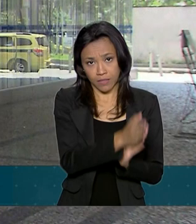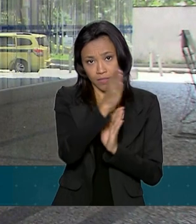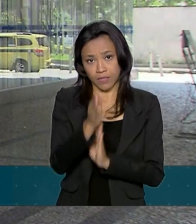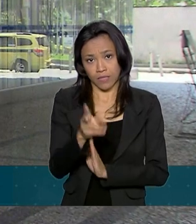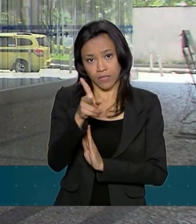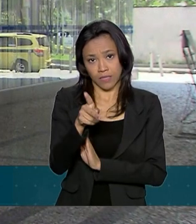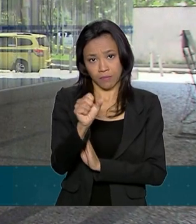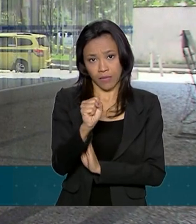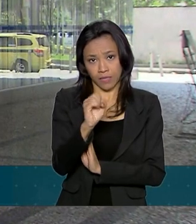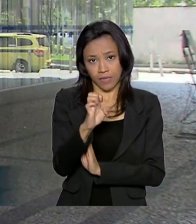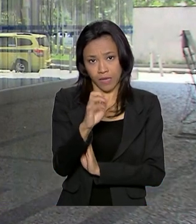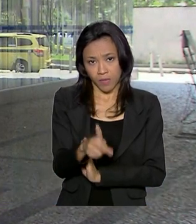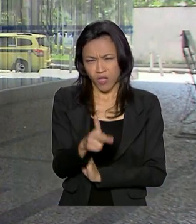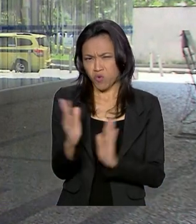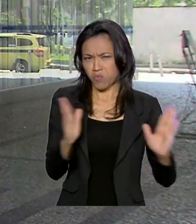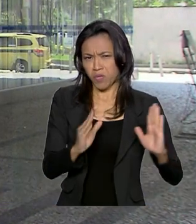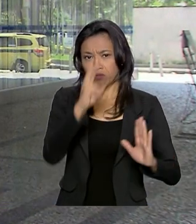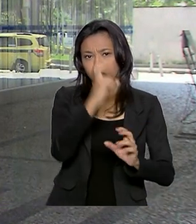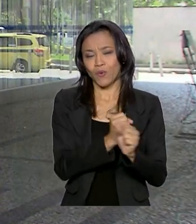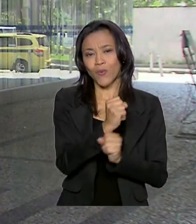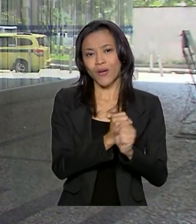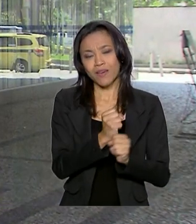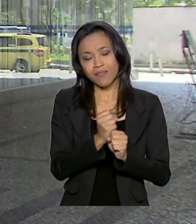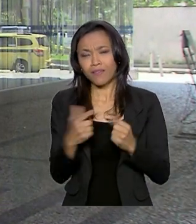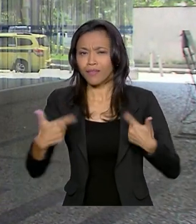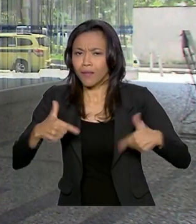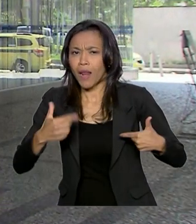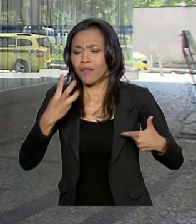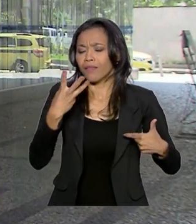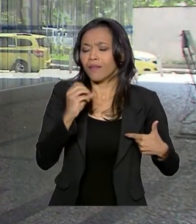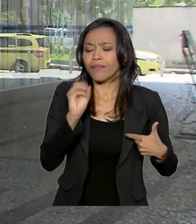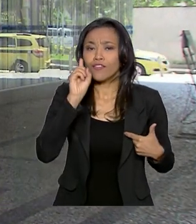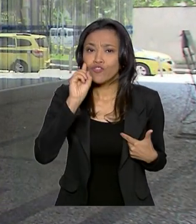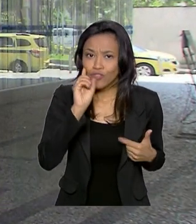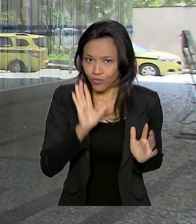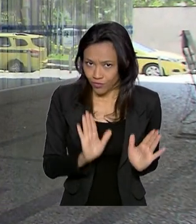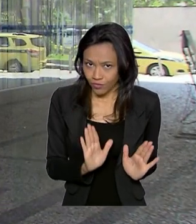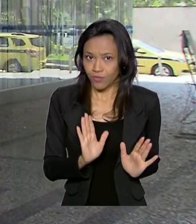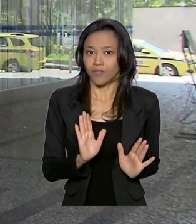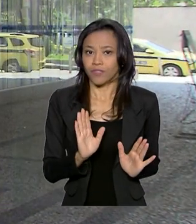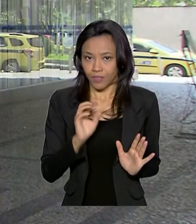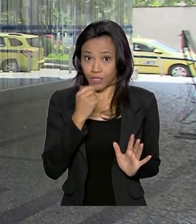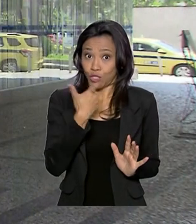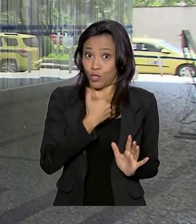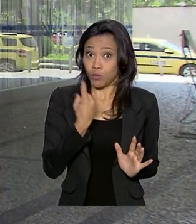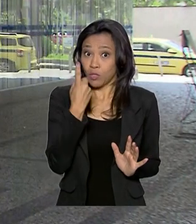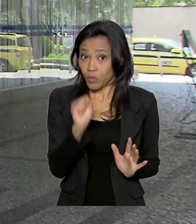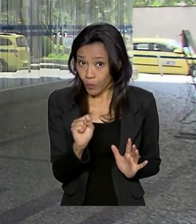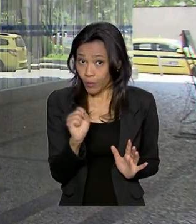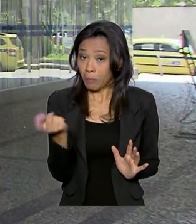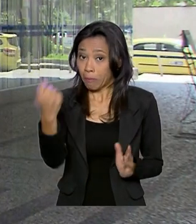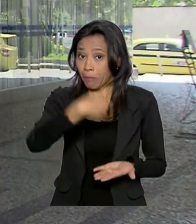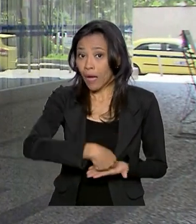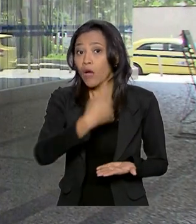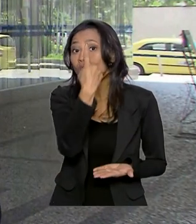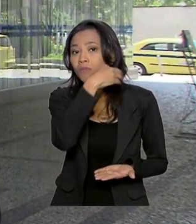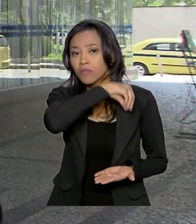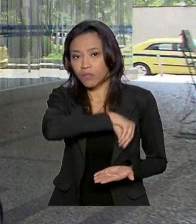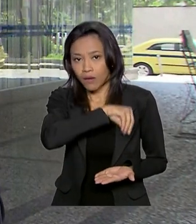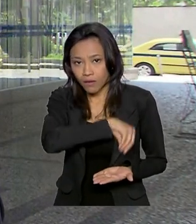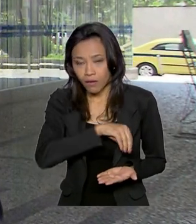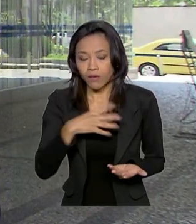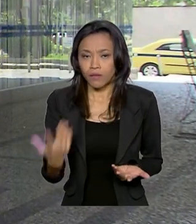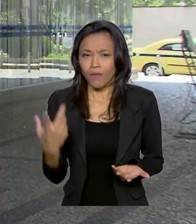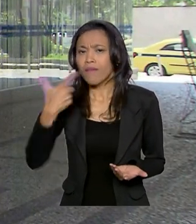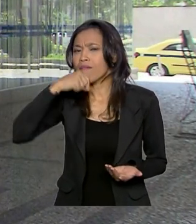trabalhado formalmente por no mínimo 30 dias em 2018 com remuneração de até dois salários mínimos o pagamento do piso é feito